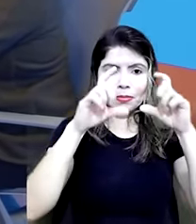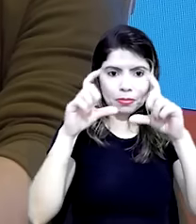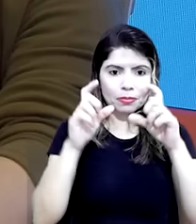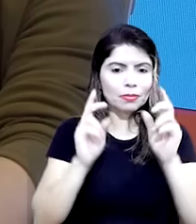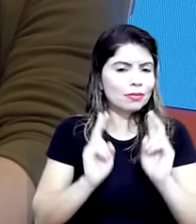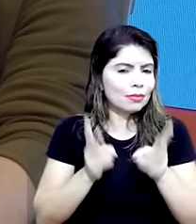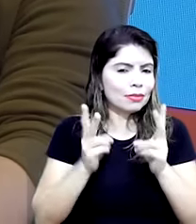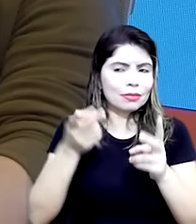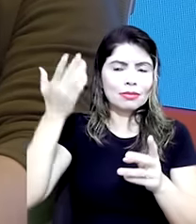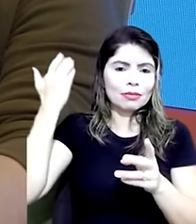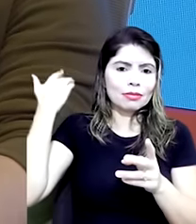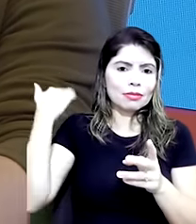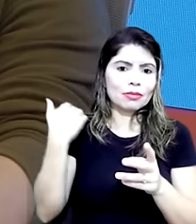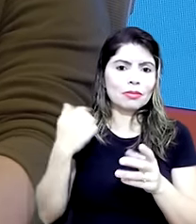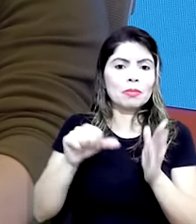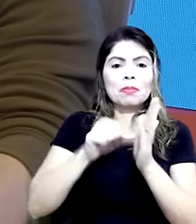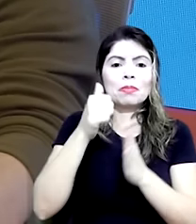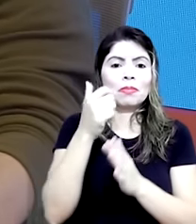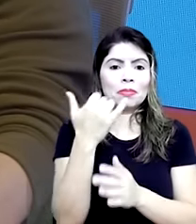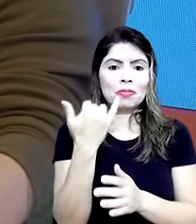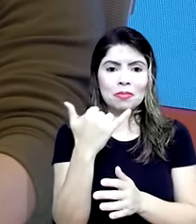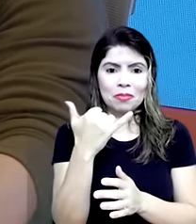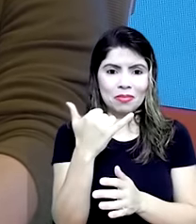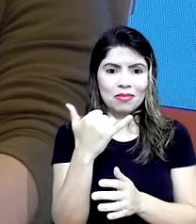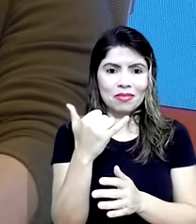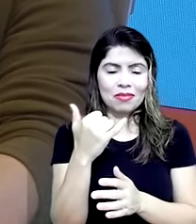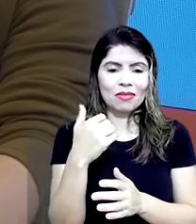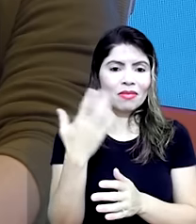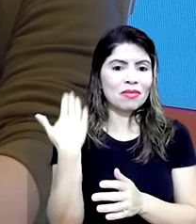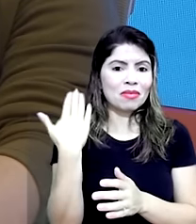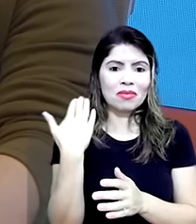desde o meu primeiro celular meu primeiro não tirava